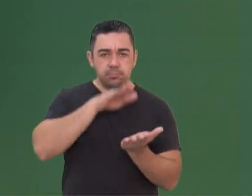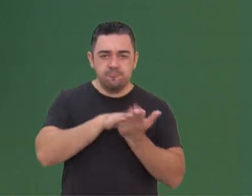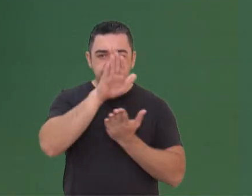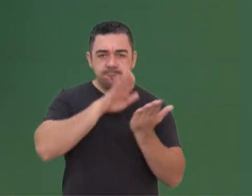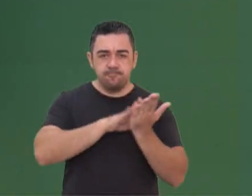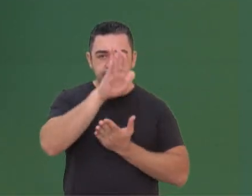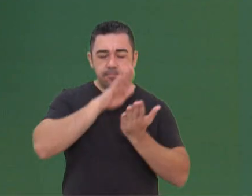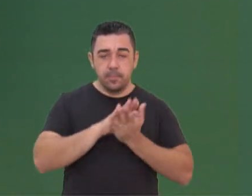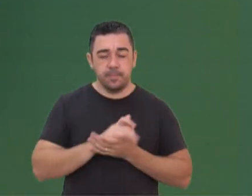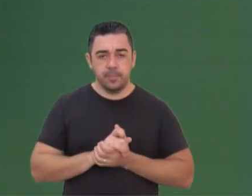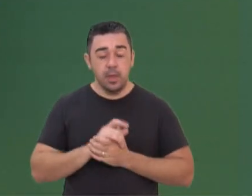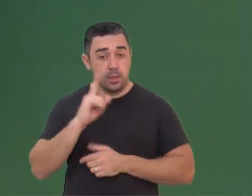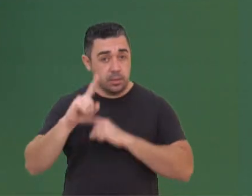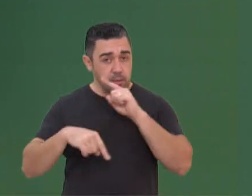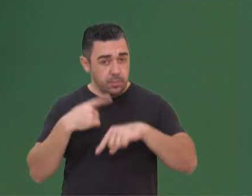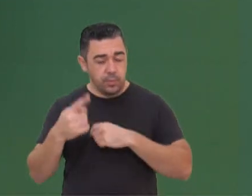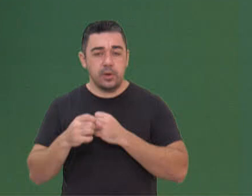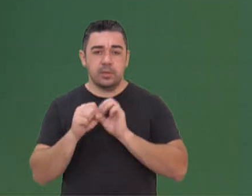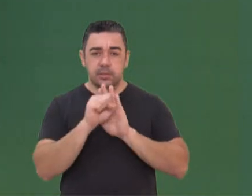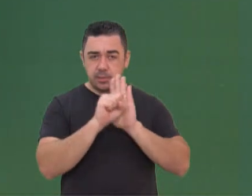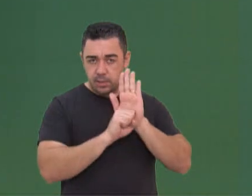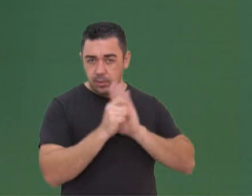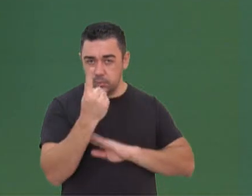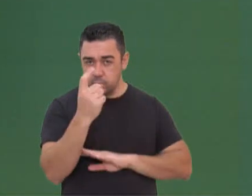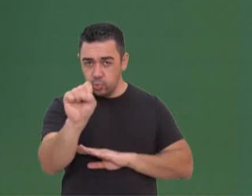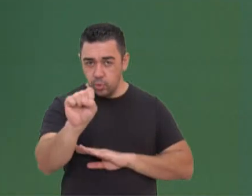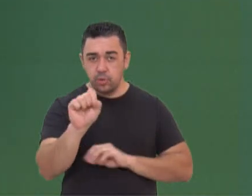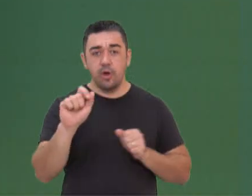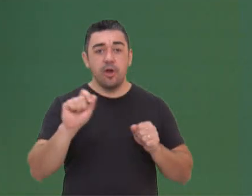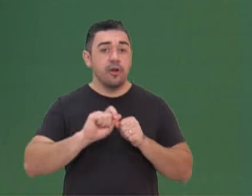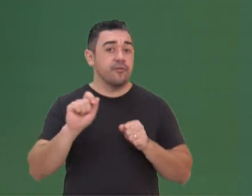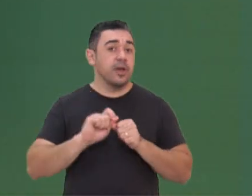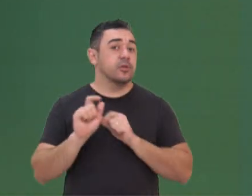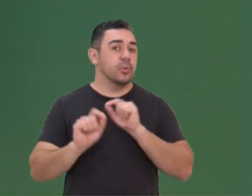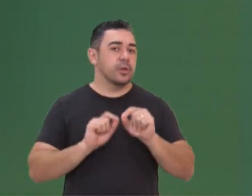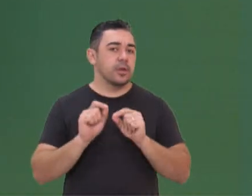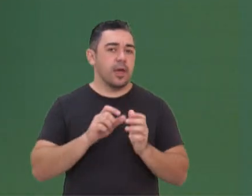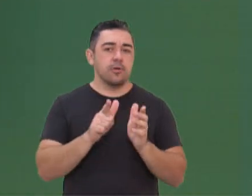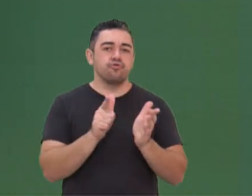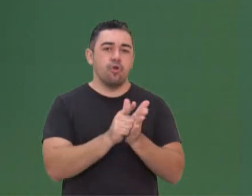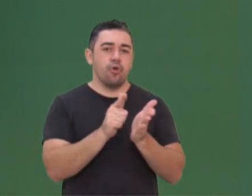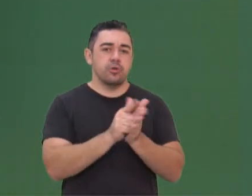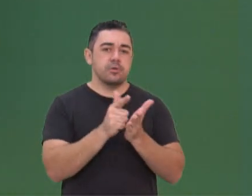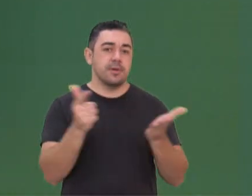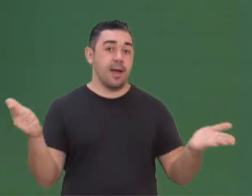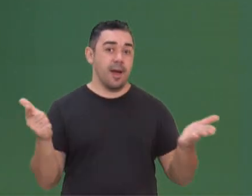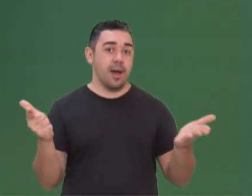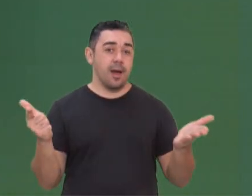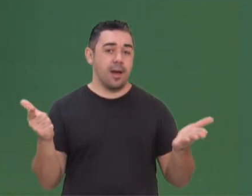XVIII, essa prensa móvel foi adaptada para fabricar jornais. O objetivo